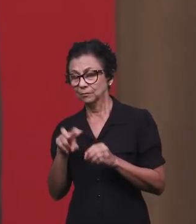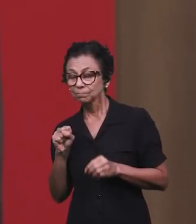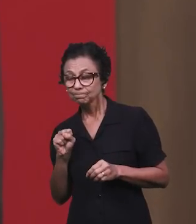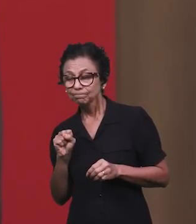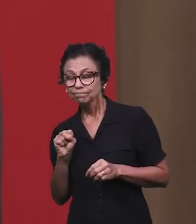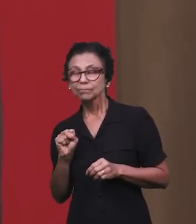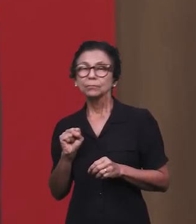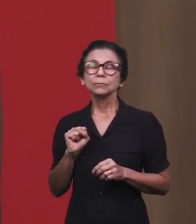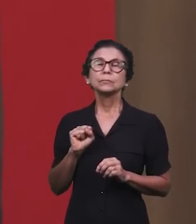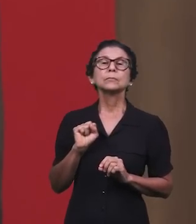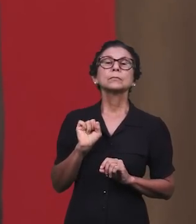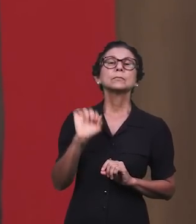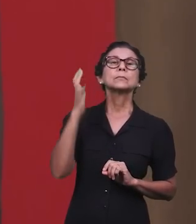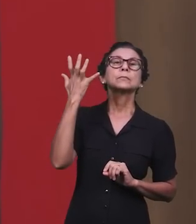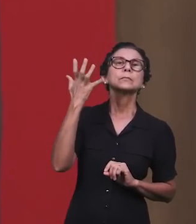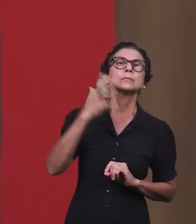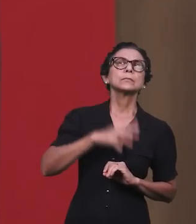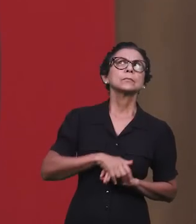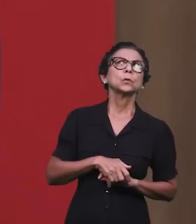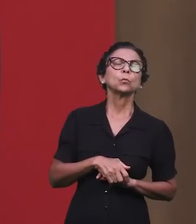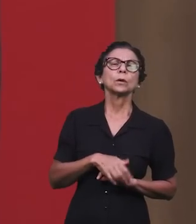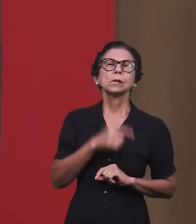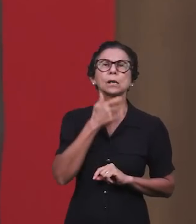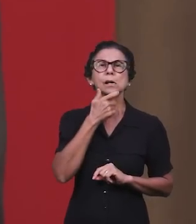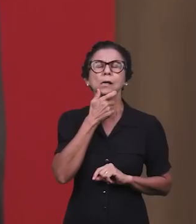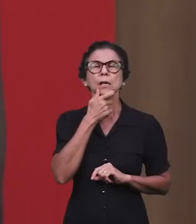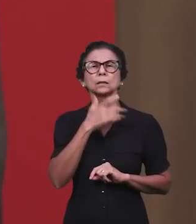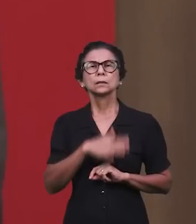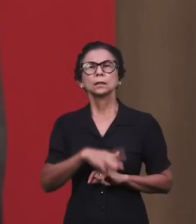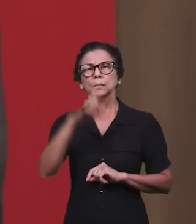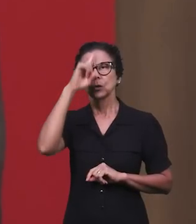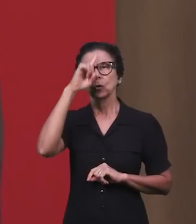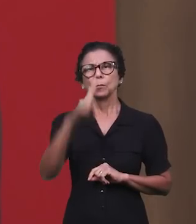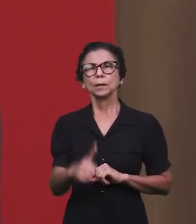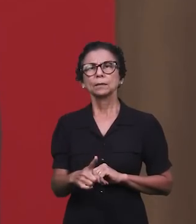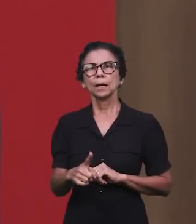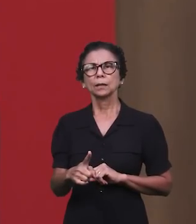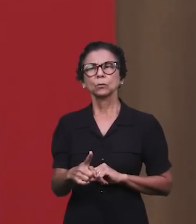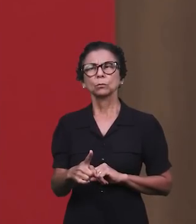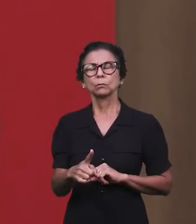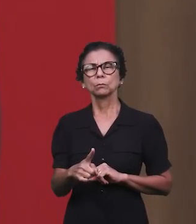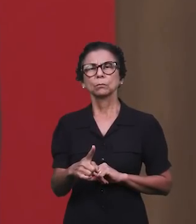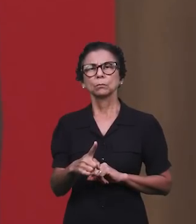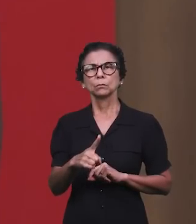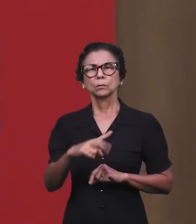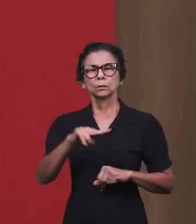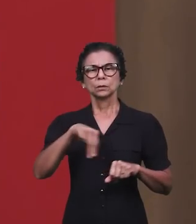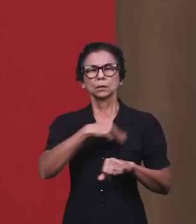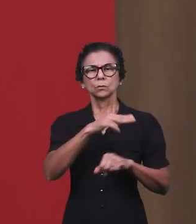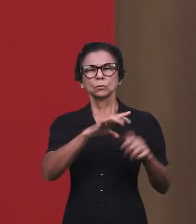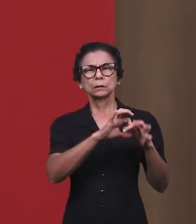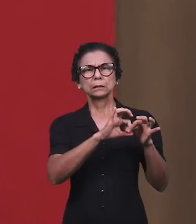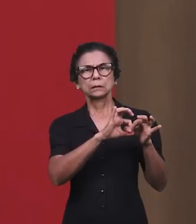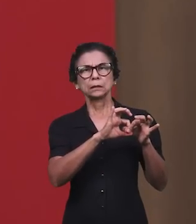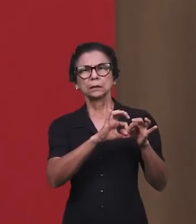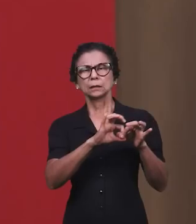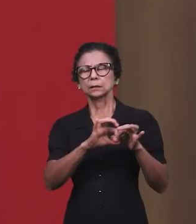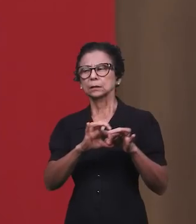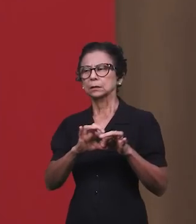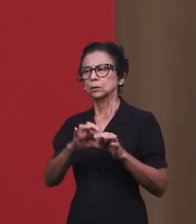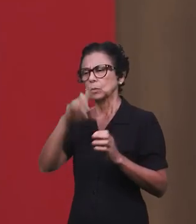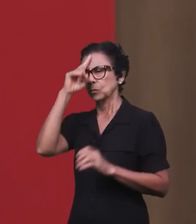O que aconteceu? A Inglaterra tinha um mandato da Liga das Nações sobre a terra de Israel e pediu ajuda a